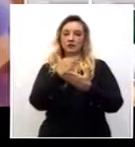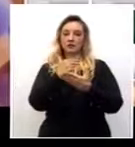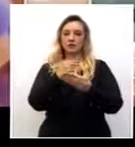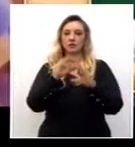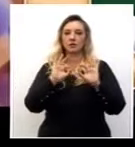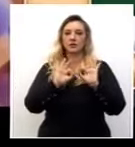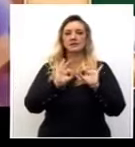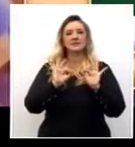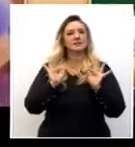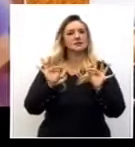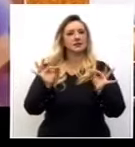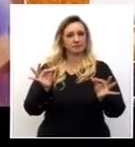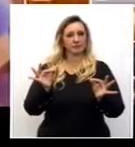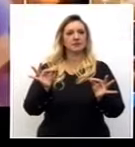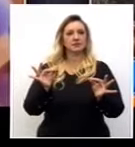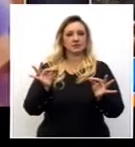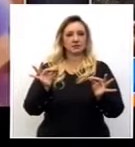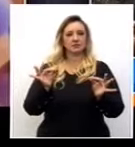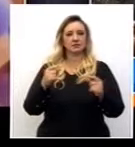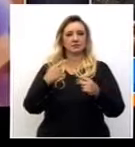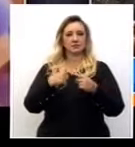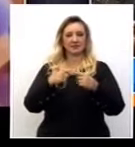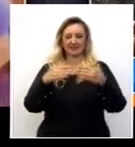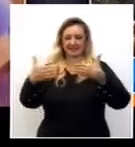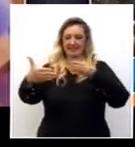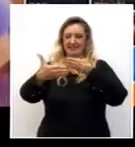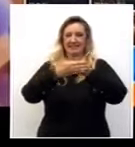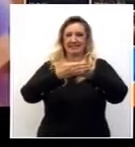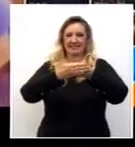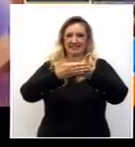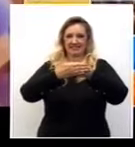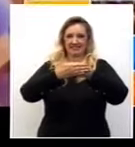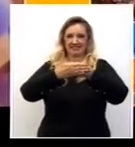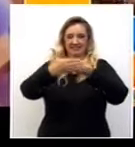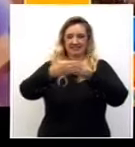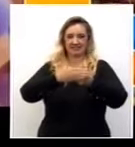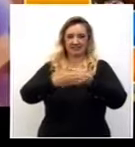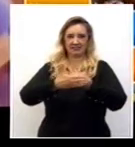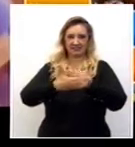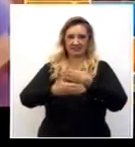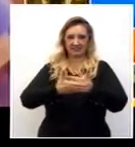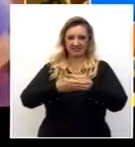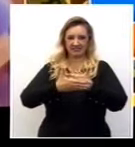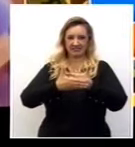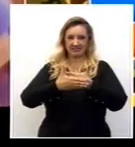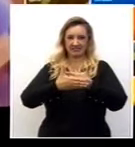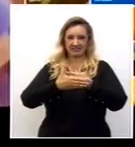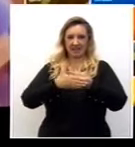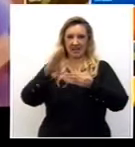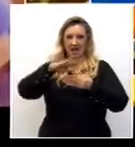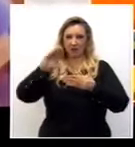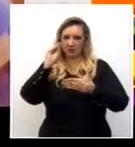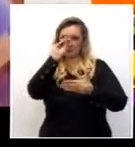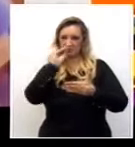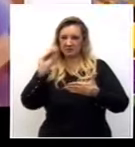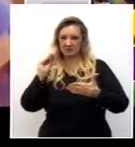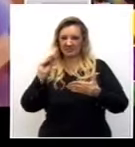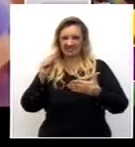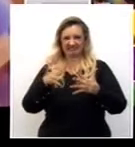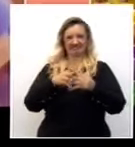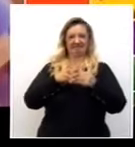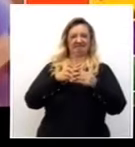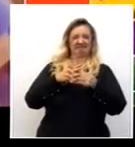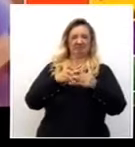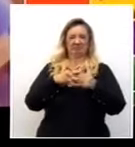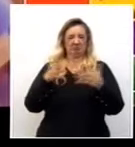sóbrias, porque por cima do mural ficam muitas notas, né, com publicações dos alunos, então eu acho que o